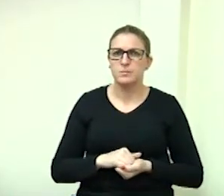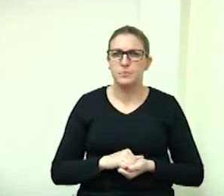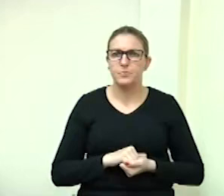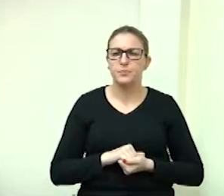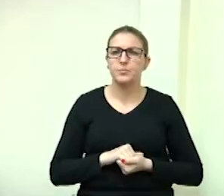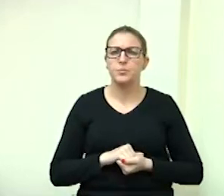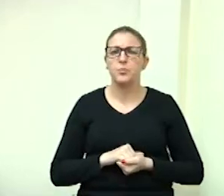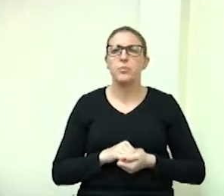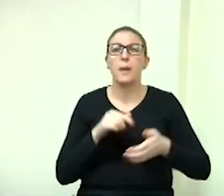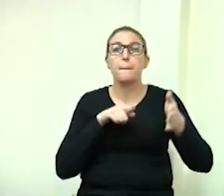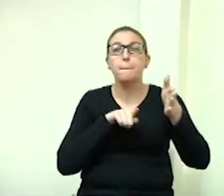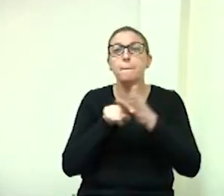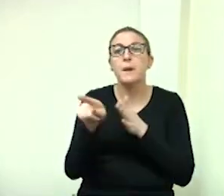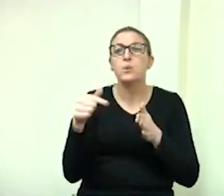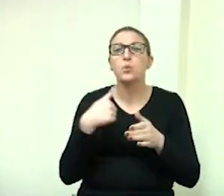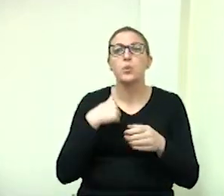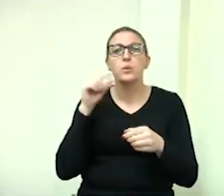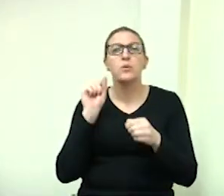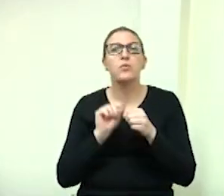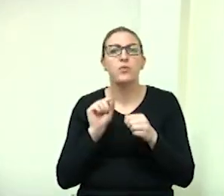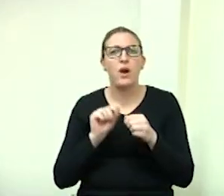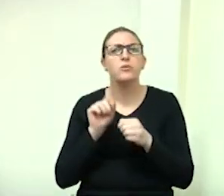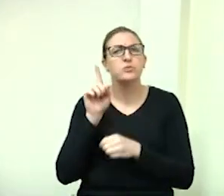a pergunta que eu faço é essa